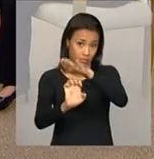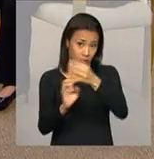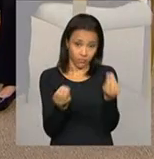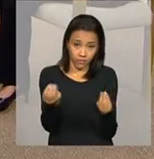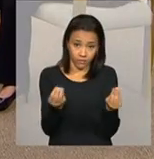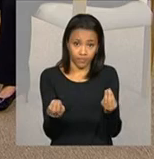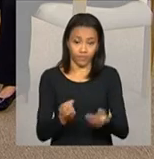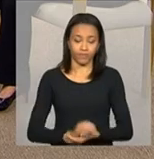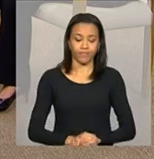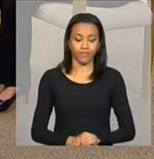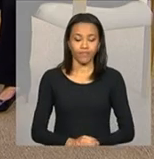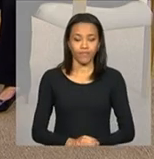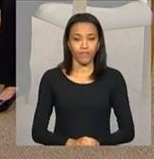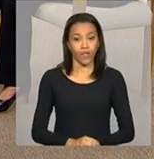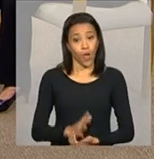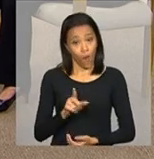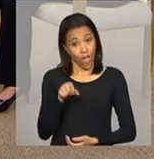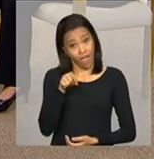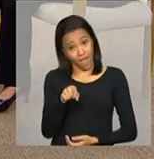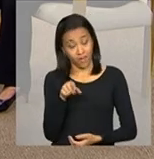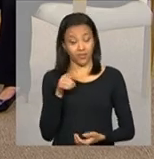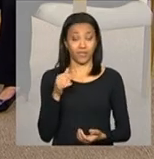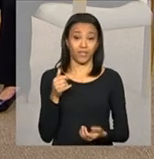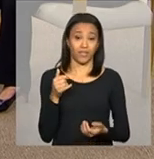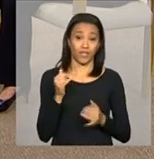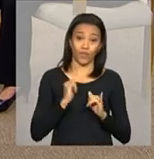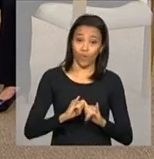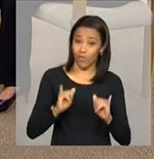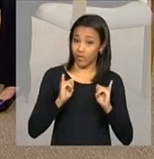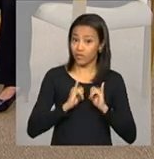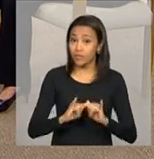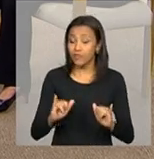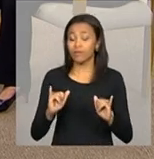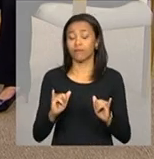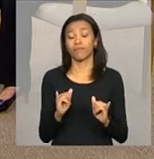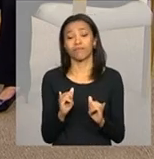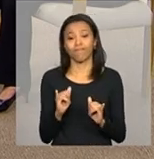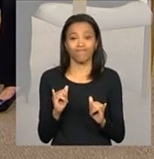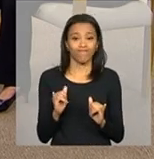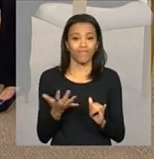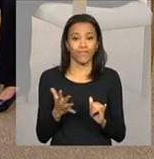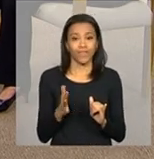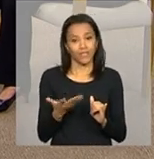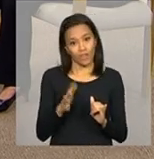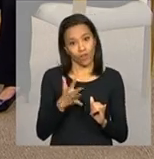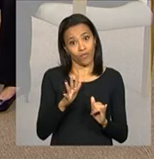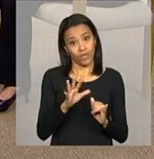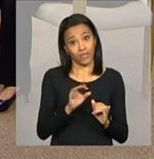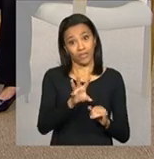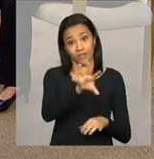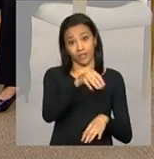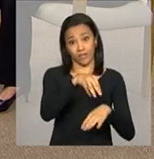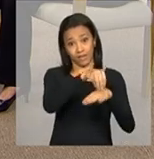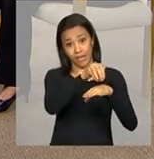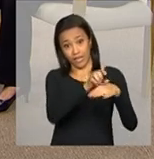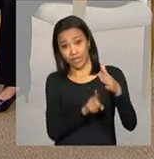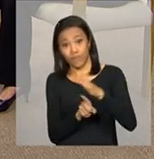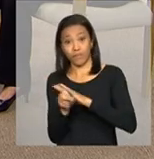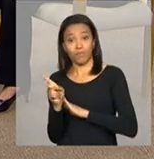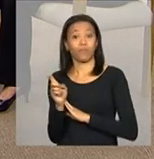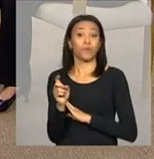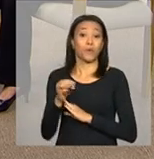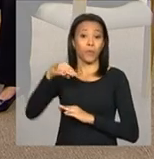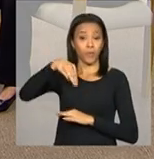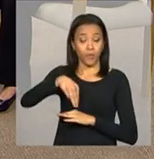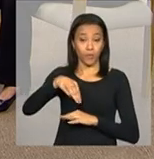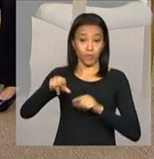Uhum. Por enquanto, essa informação talvez fosse mais destinada ao Ministério do Trabalho, que não está aqui. Mas,